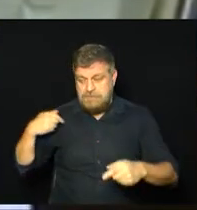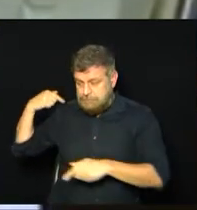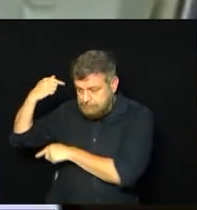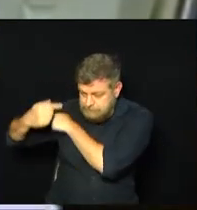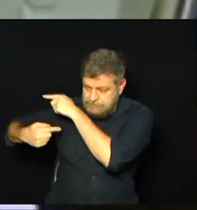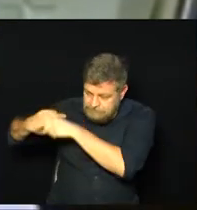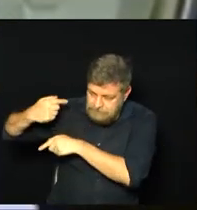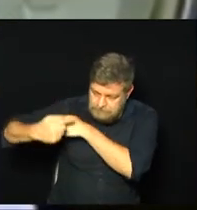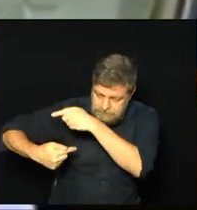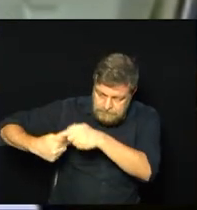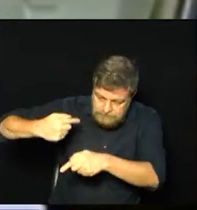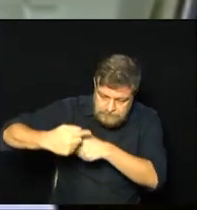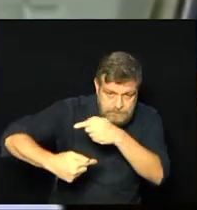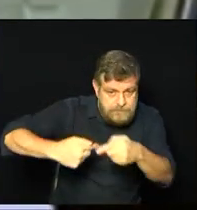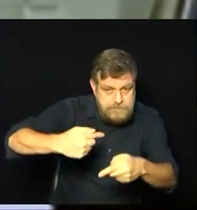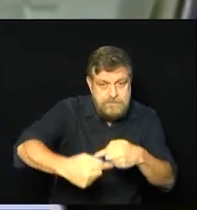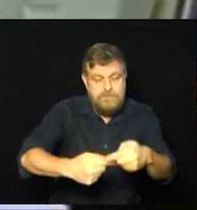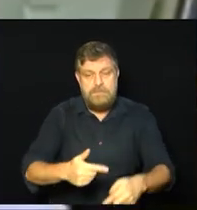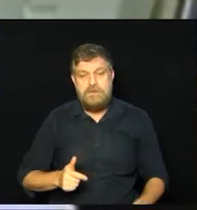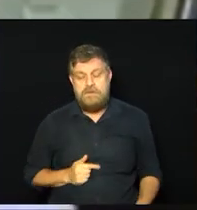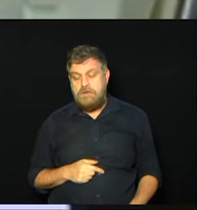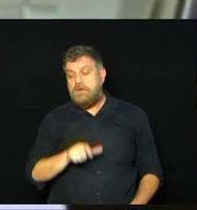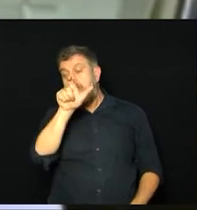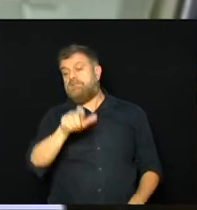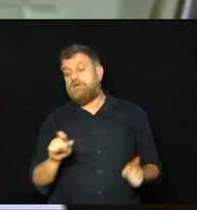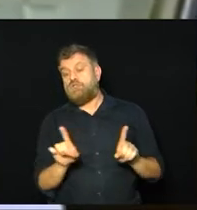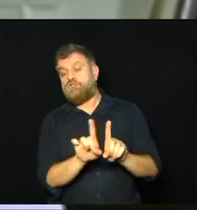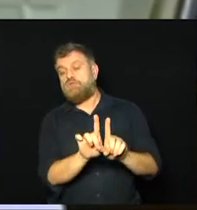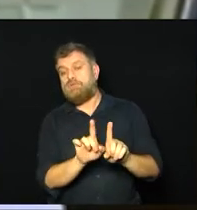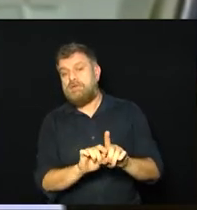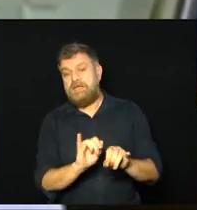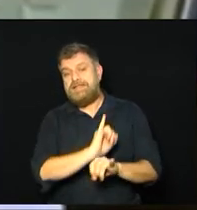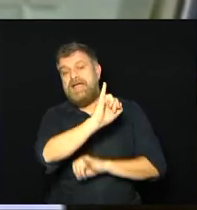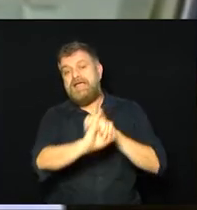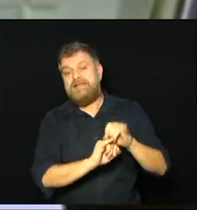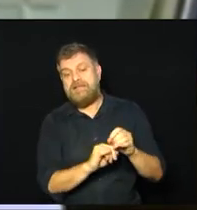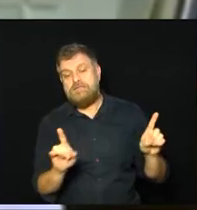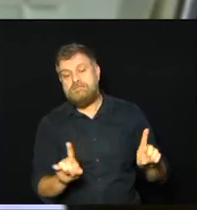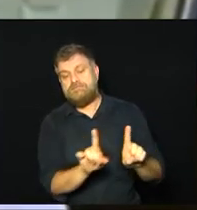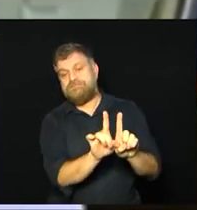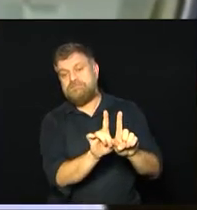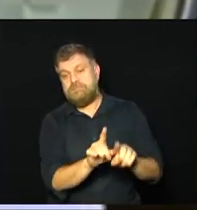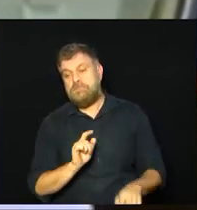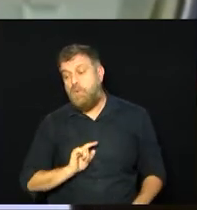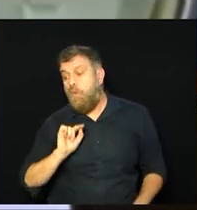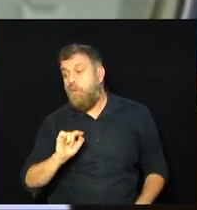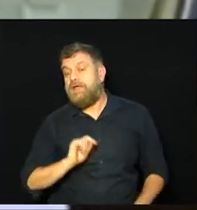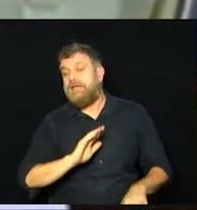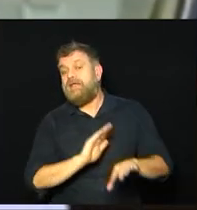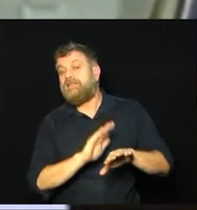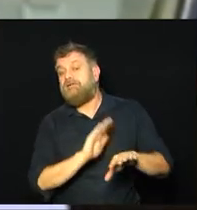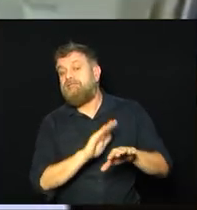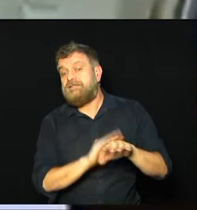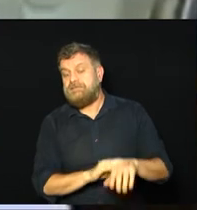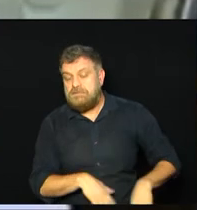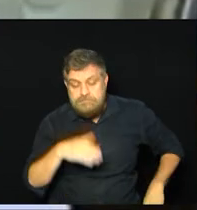gerações passadas tinham. Então, com quem meu filho está interagindo na internet? O que ele está fazendo? O que